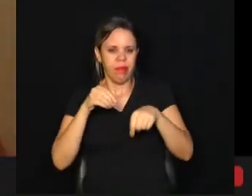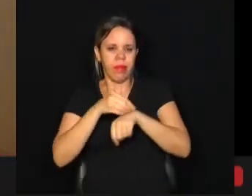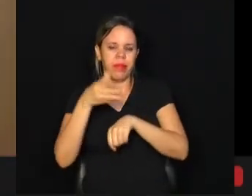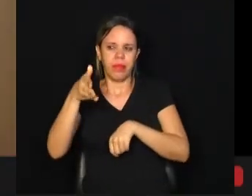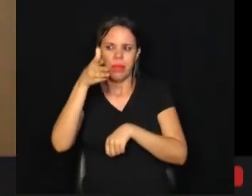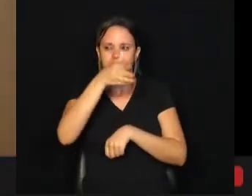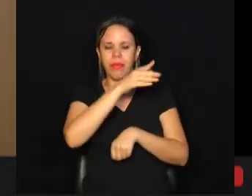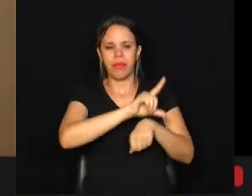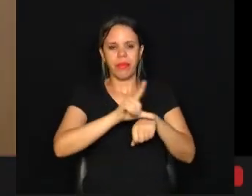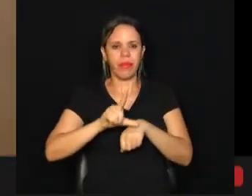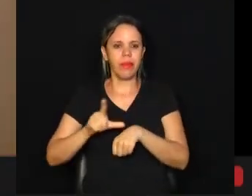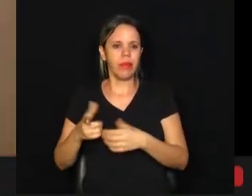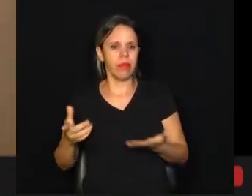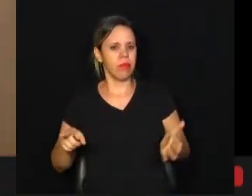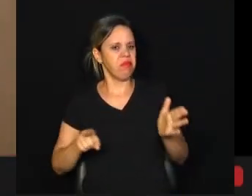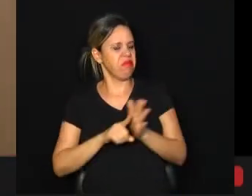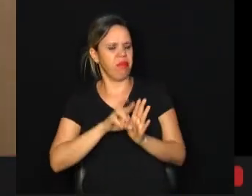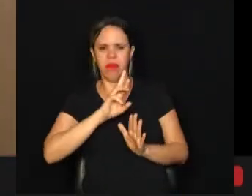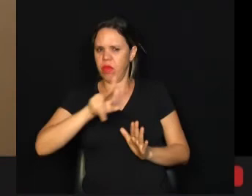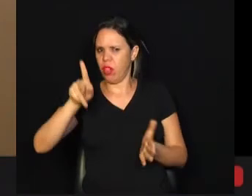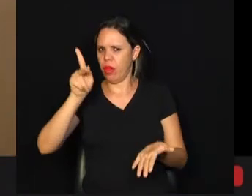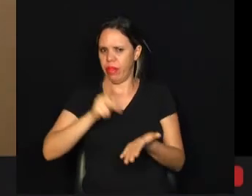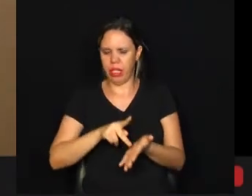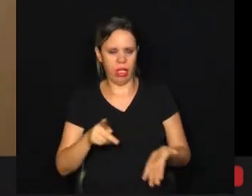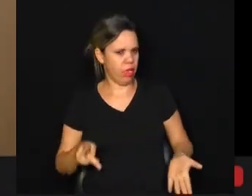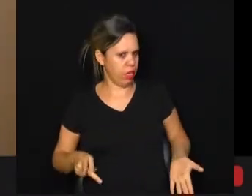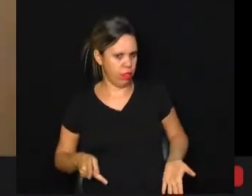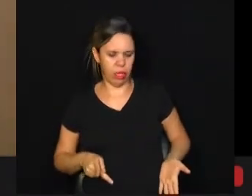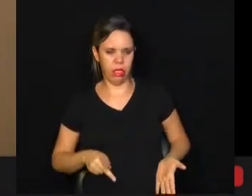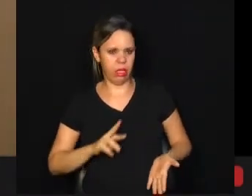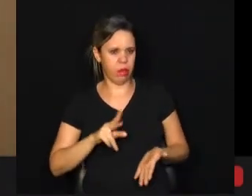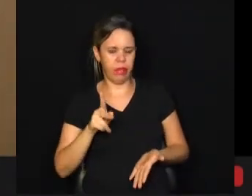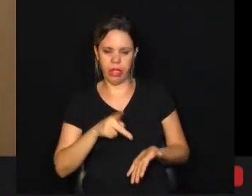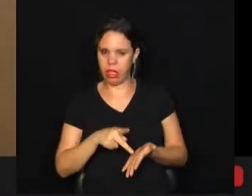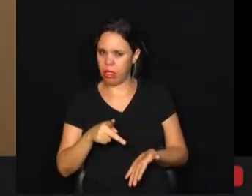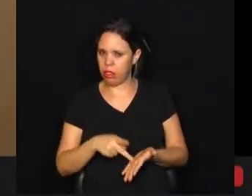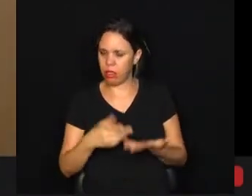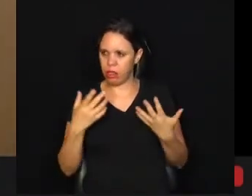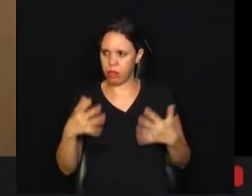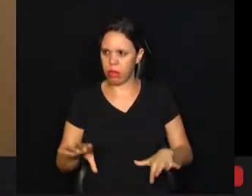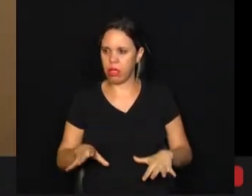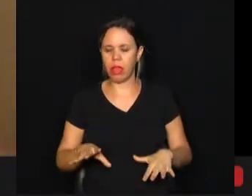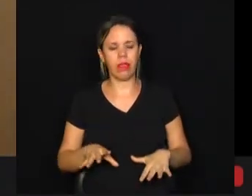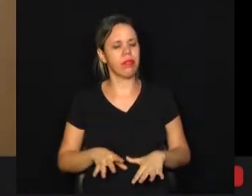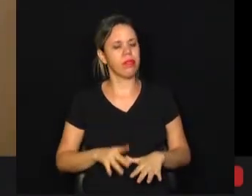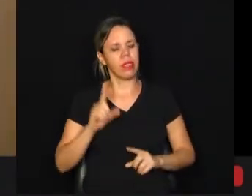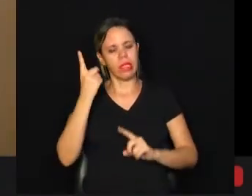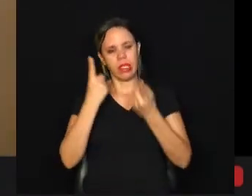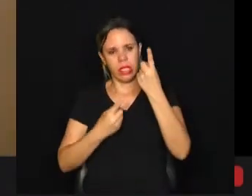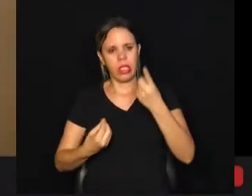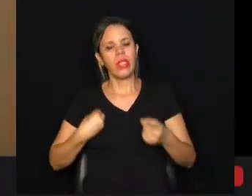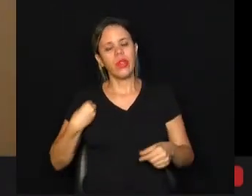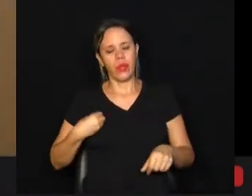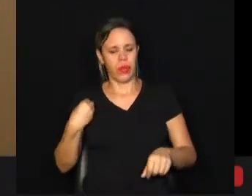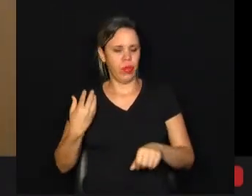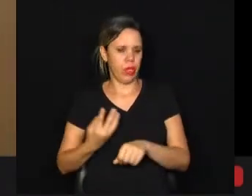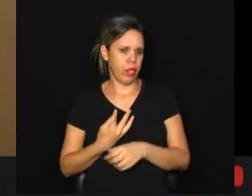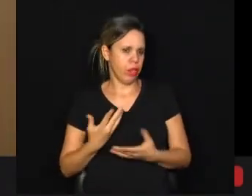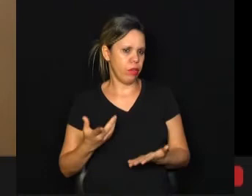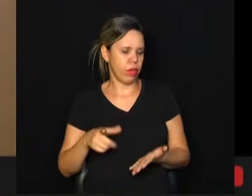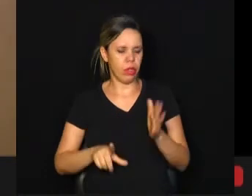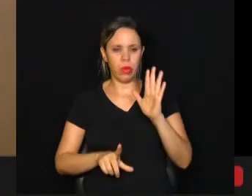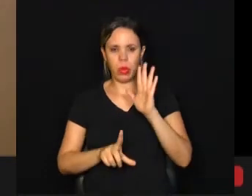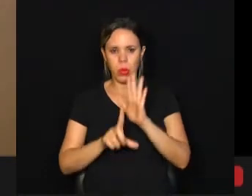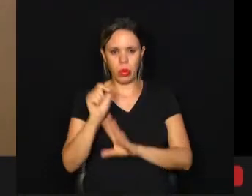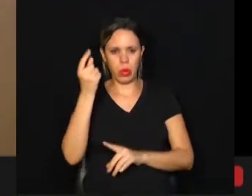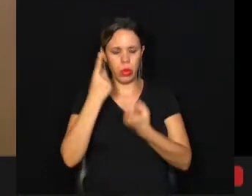ao comércio. E não é verdade. Não é verdade que eles não querem, muito pelo contrário, porque eles vivem do carnaval. Eles vendem